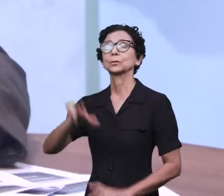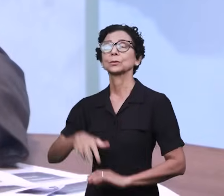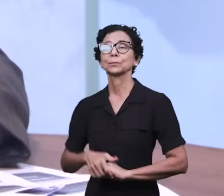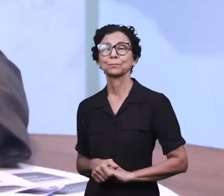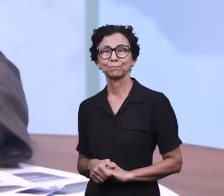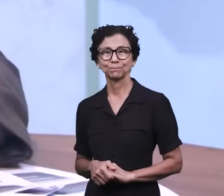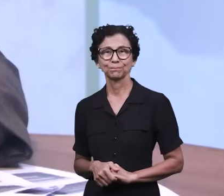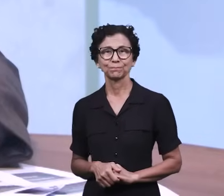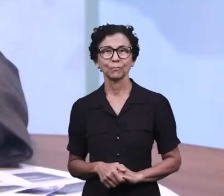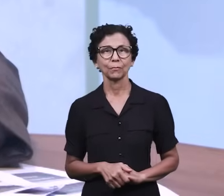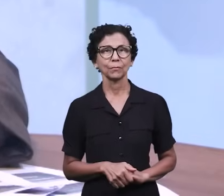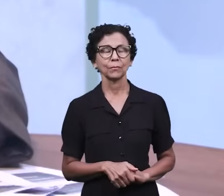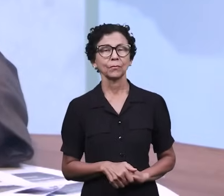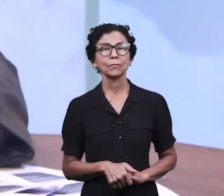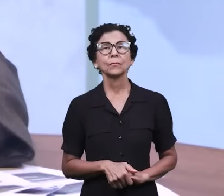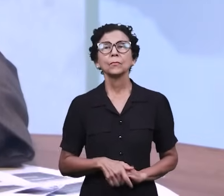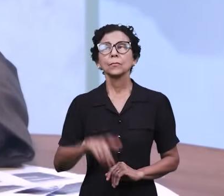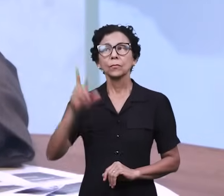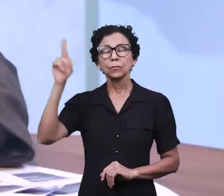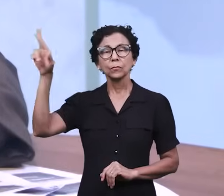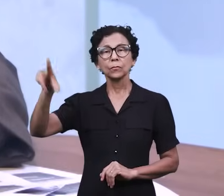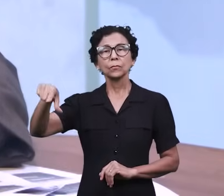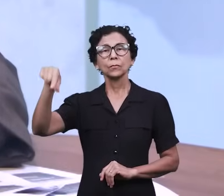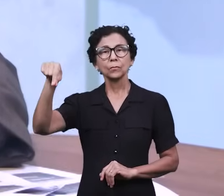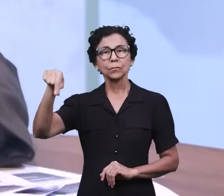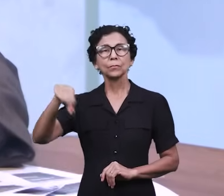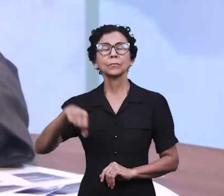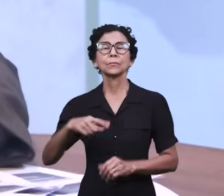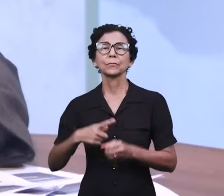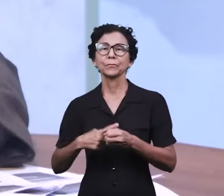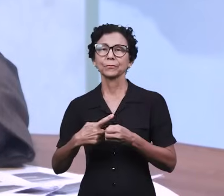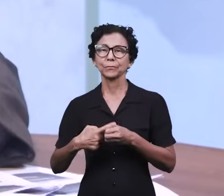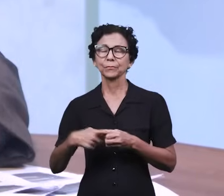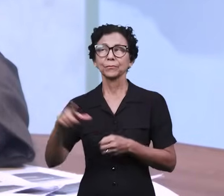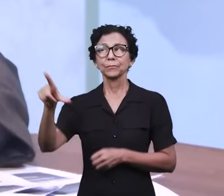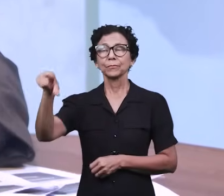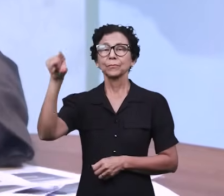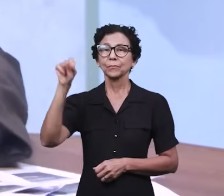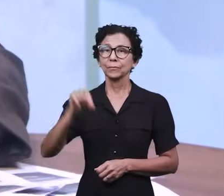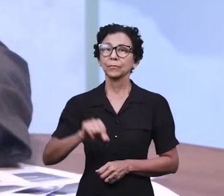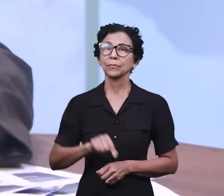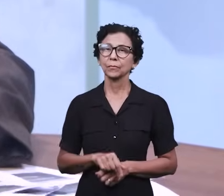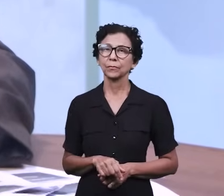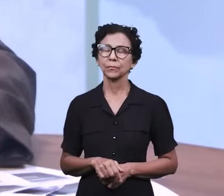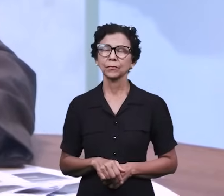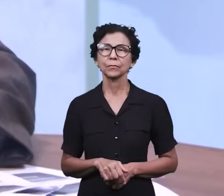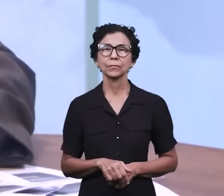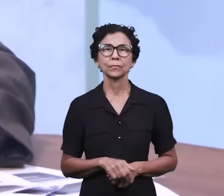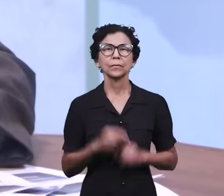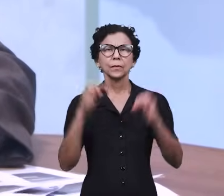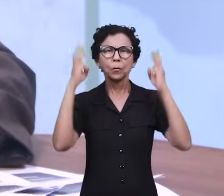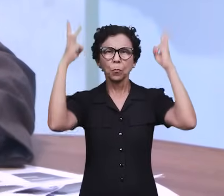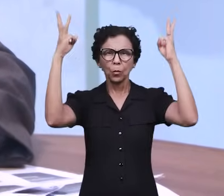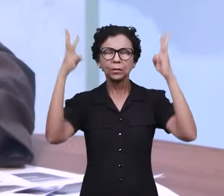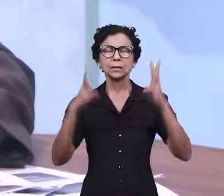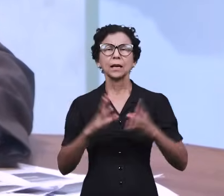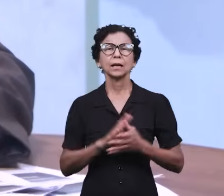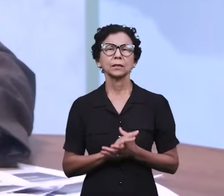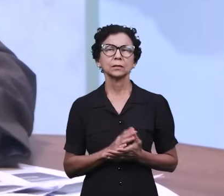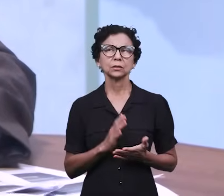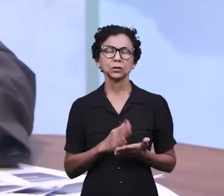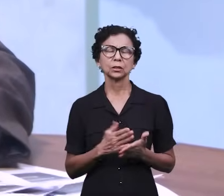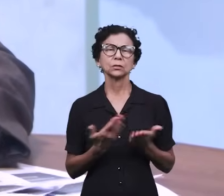Eu disse aqui que Moisés tinha falado a respeito dela. Tem outros textos, eu vou citar um só, que está em Deuteronômio, que diz